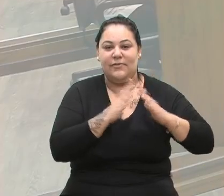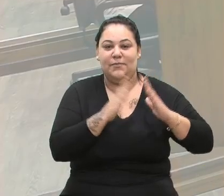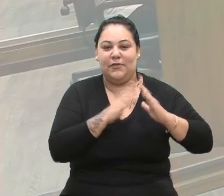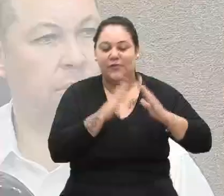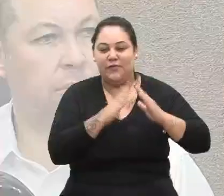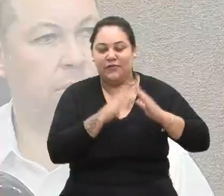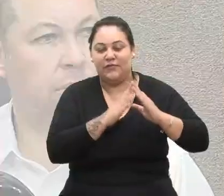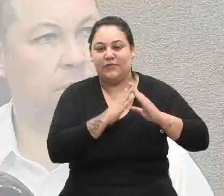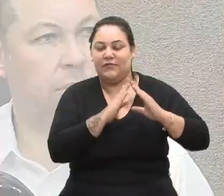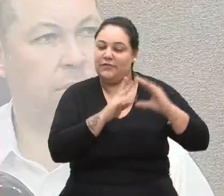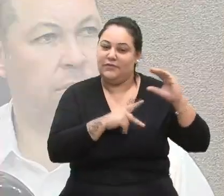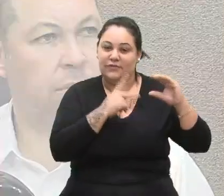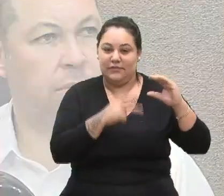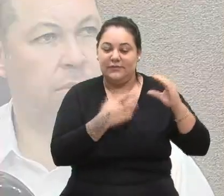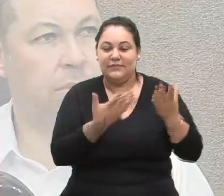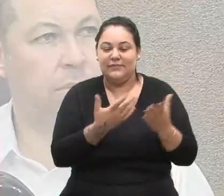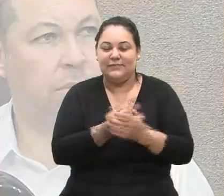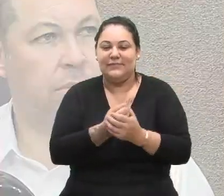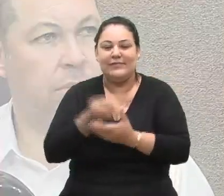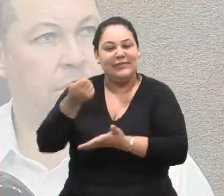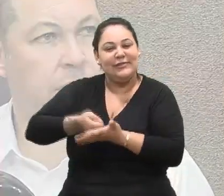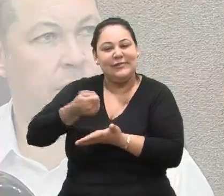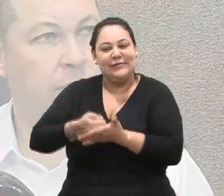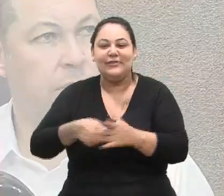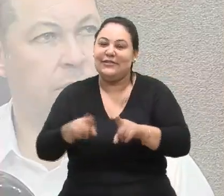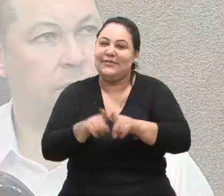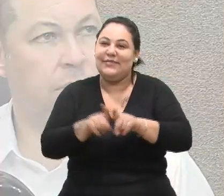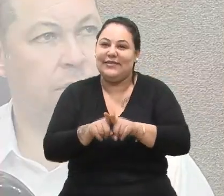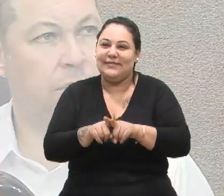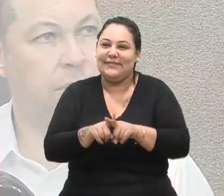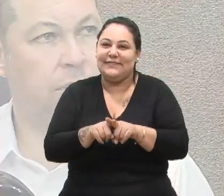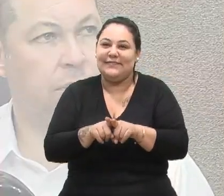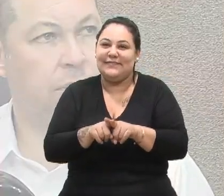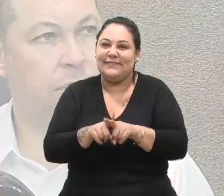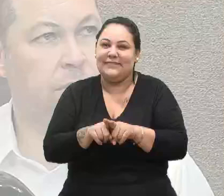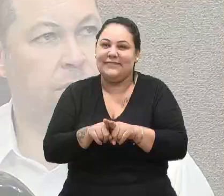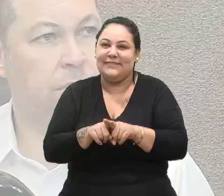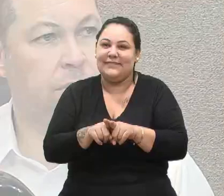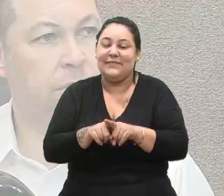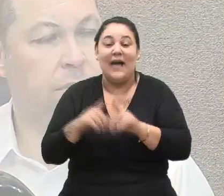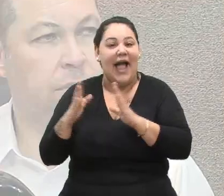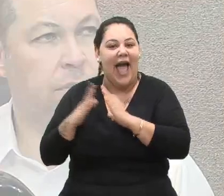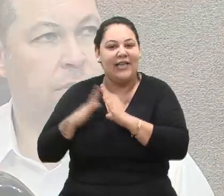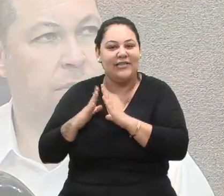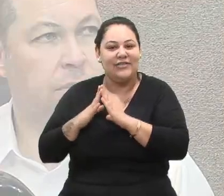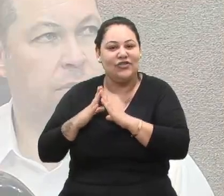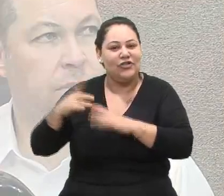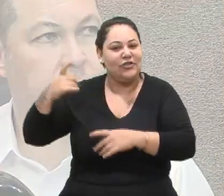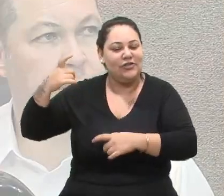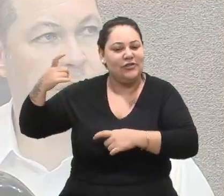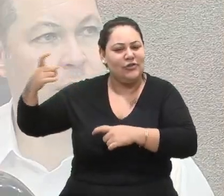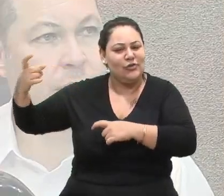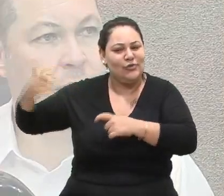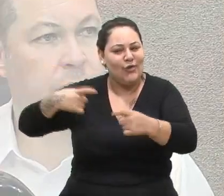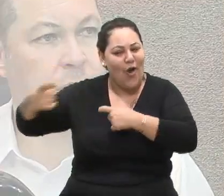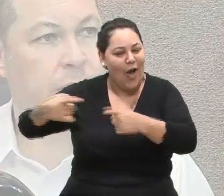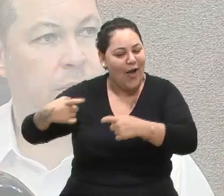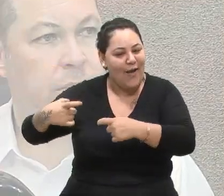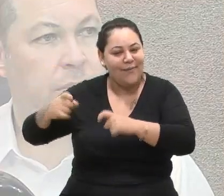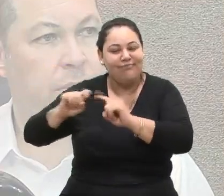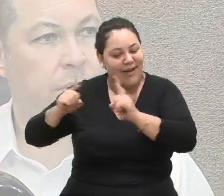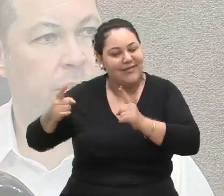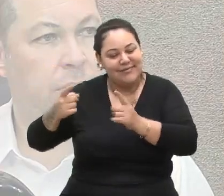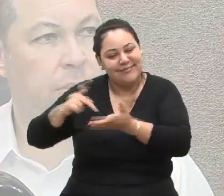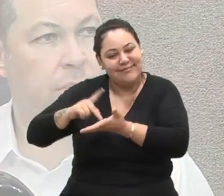uma casa de guerras, no bom sentido da palavra, mas sempre na busca de uma solução. Unindo